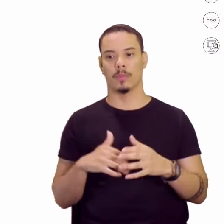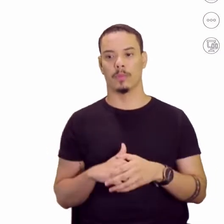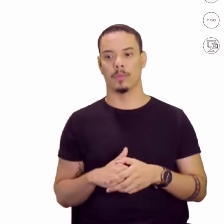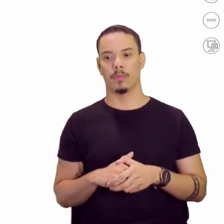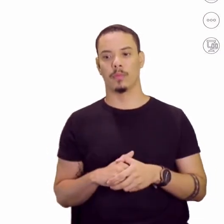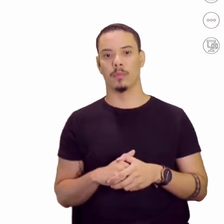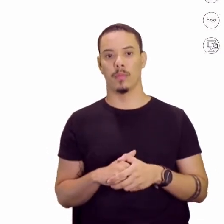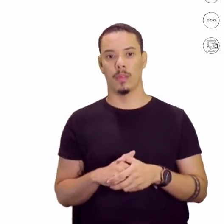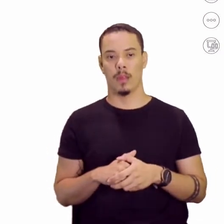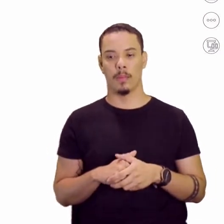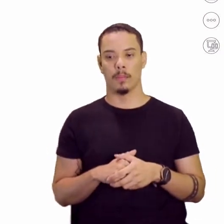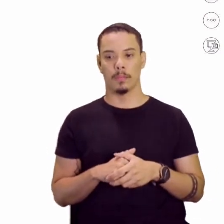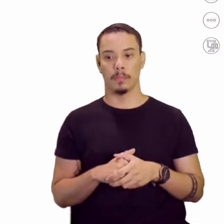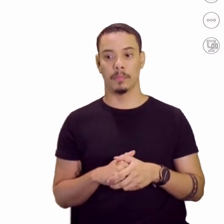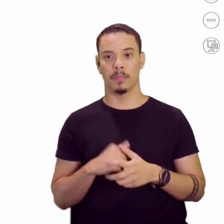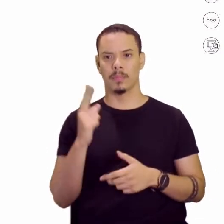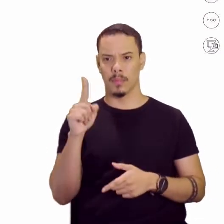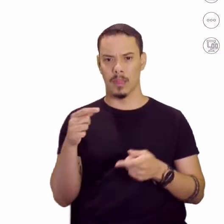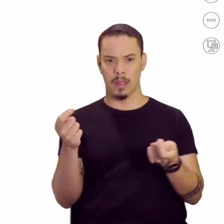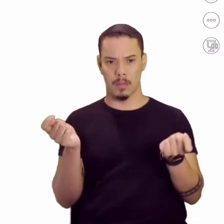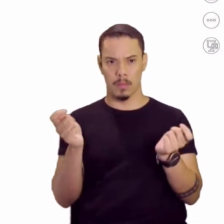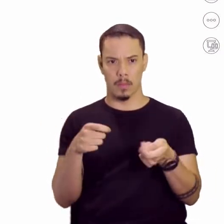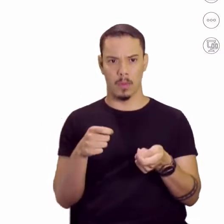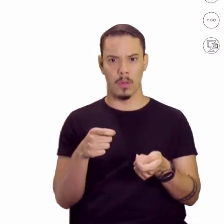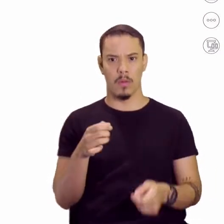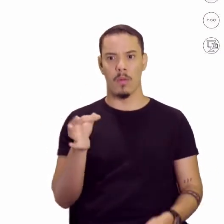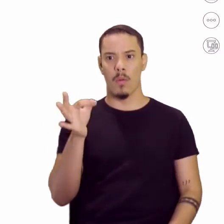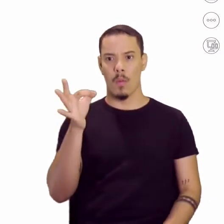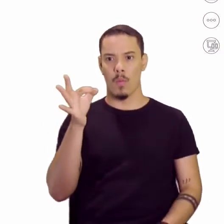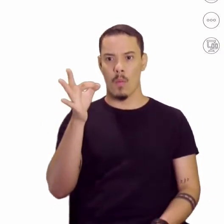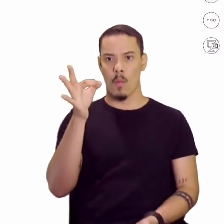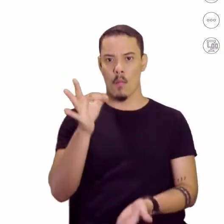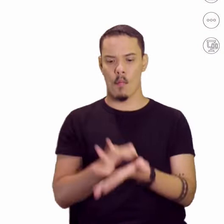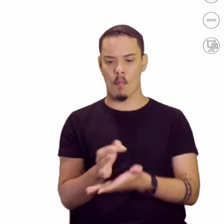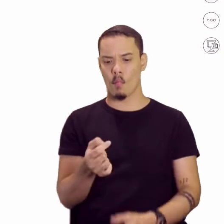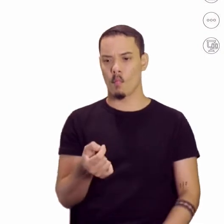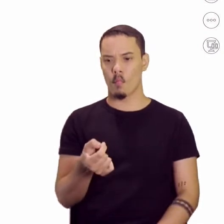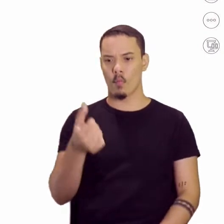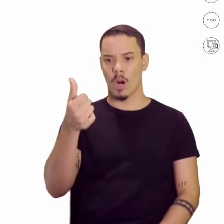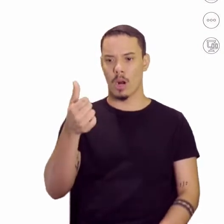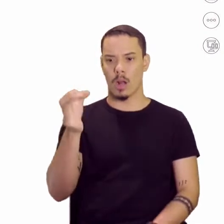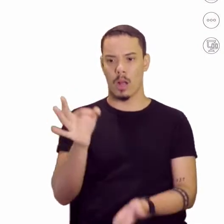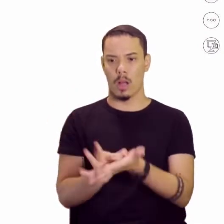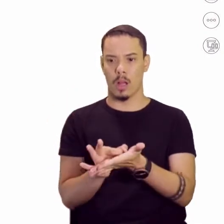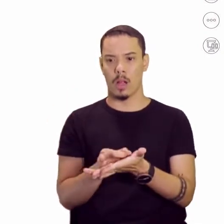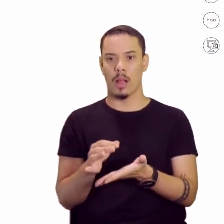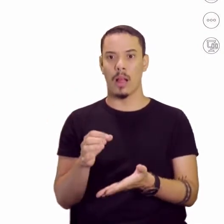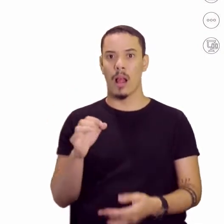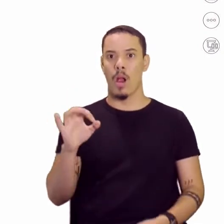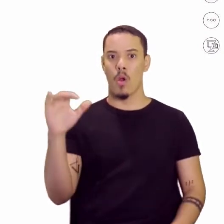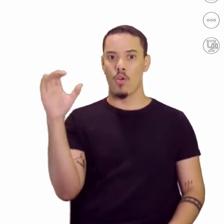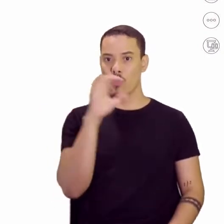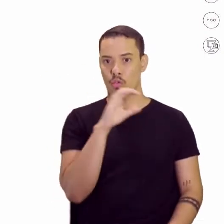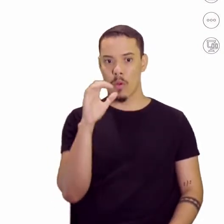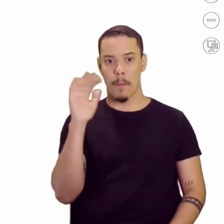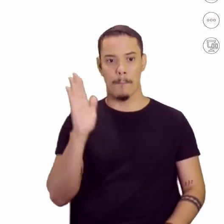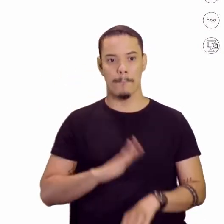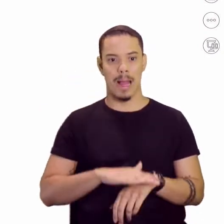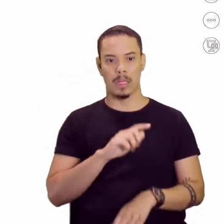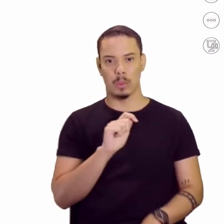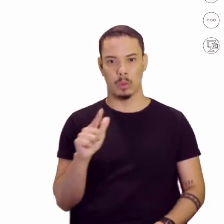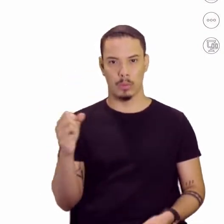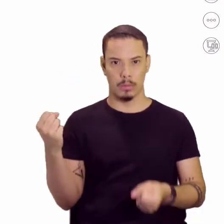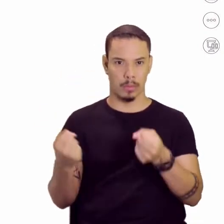É possível uma moeda acelerar mais do que um automóvel esportivo? Olha bem, um automóvel tem motor, tem tudo. Será